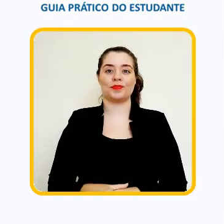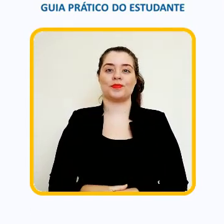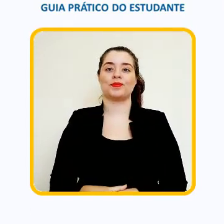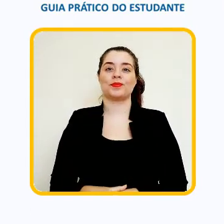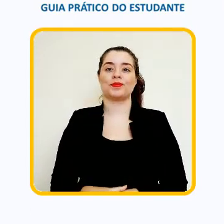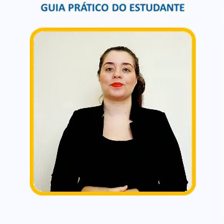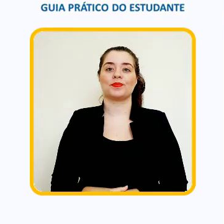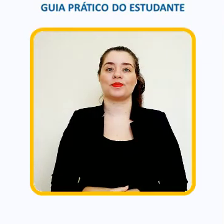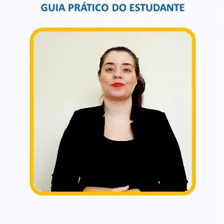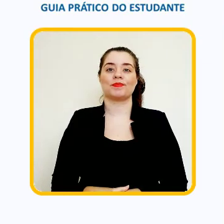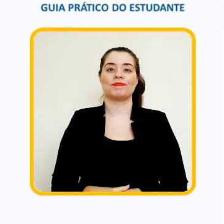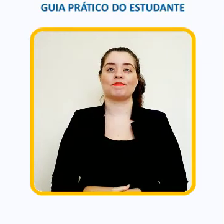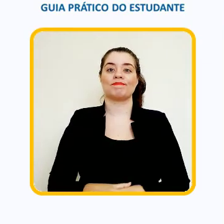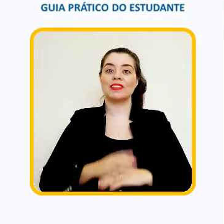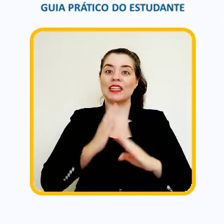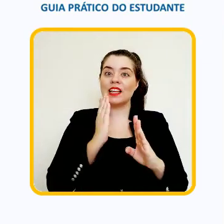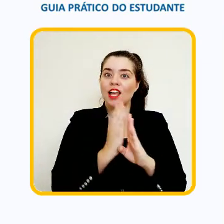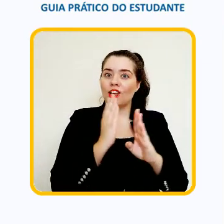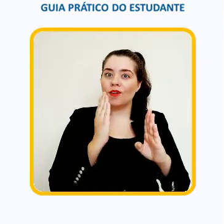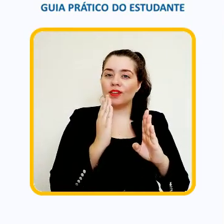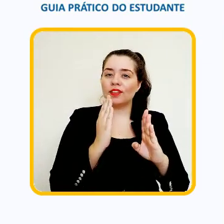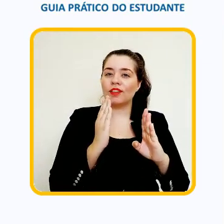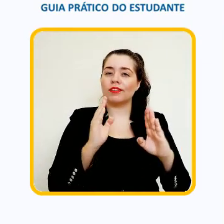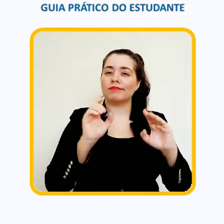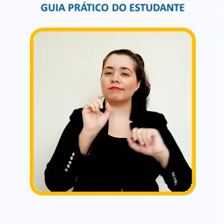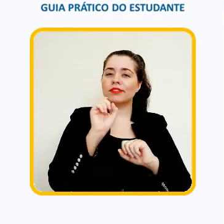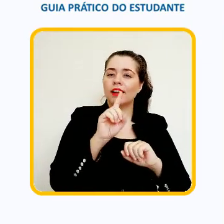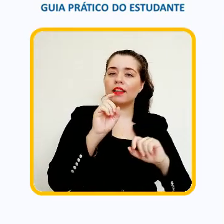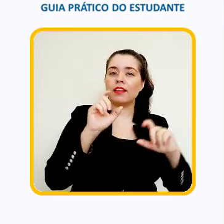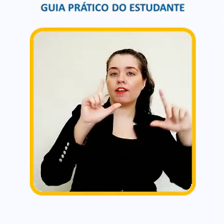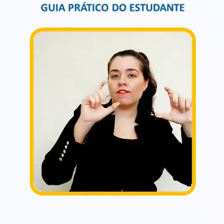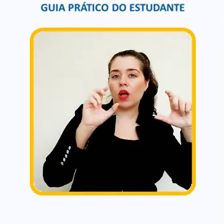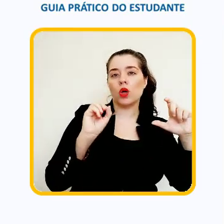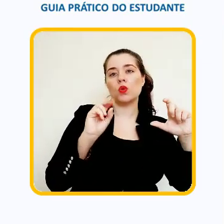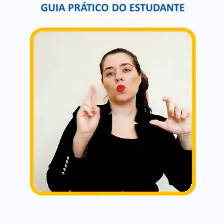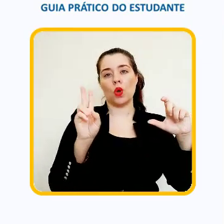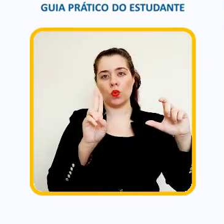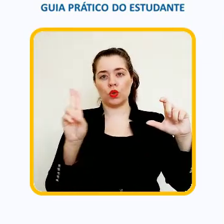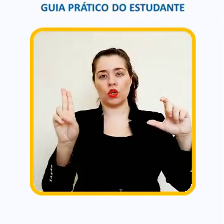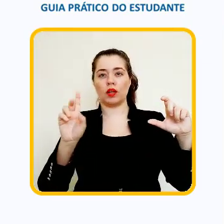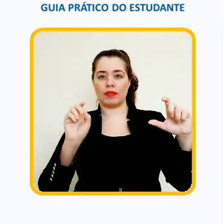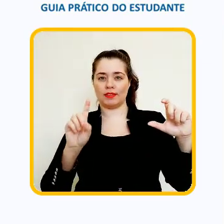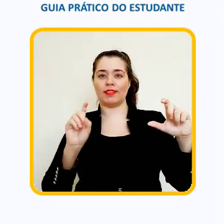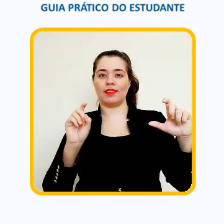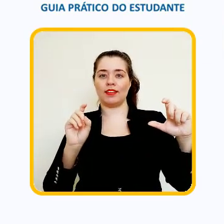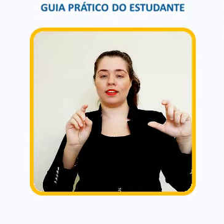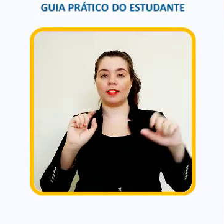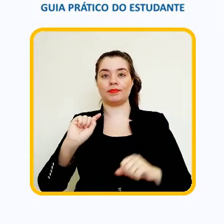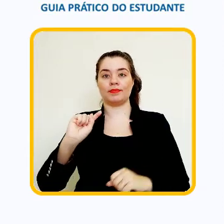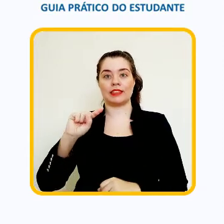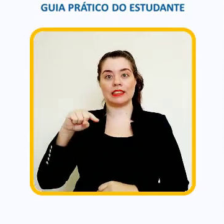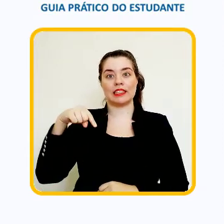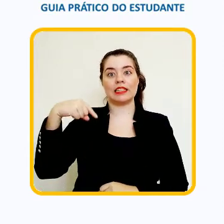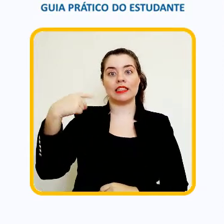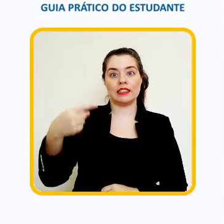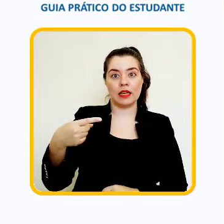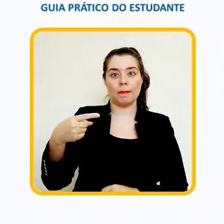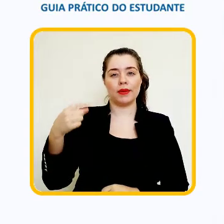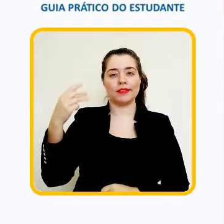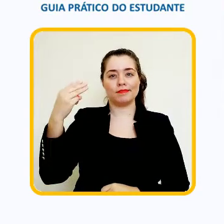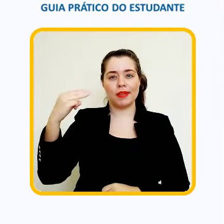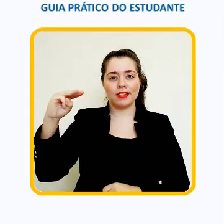E quando encontrar, clique na foto ou no nome do seu professor ou colega e em seguida no botão mensagem.